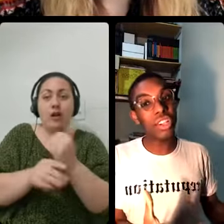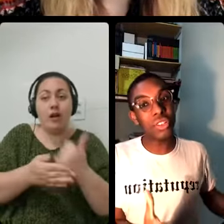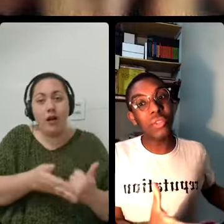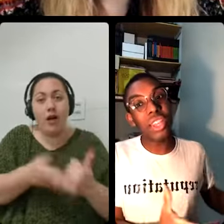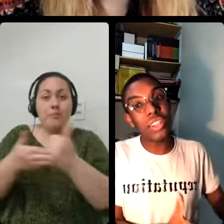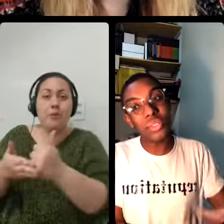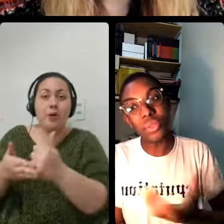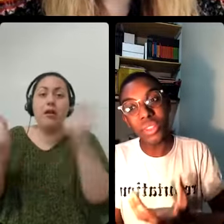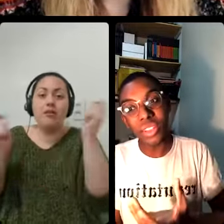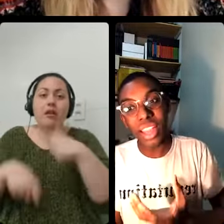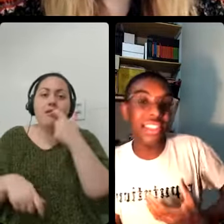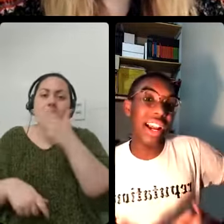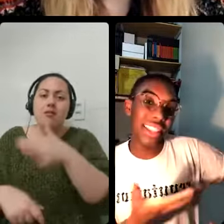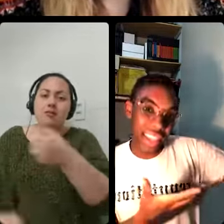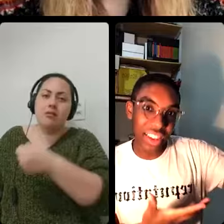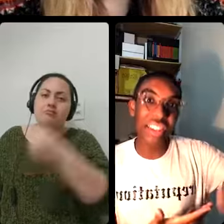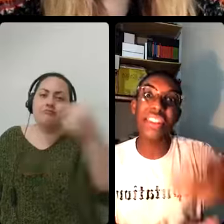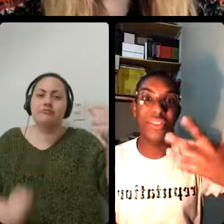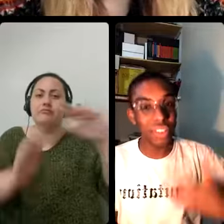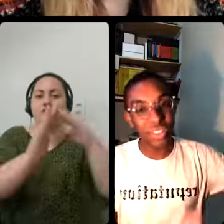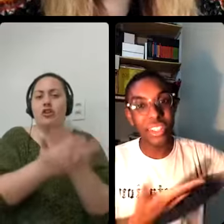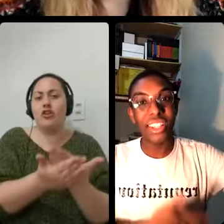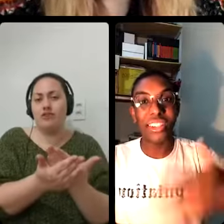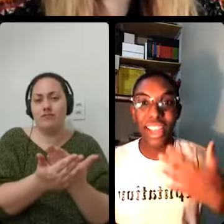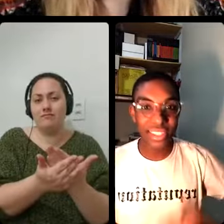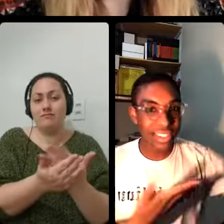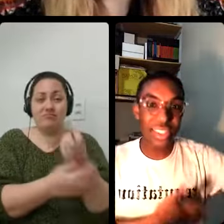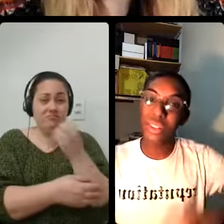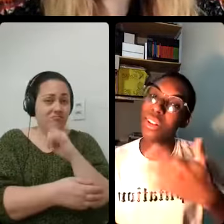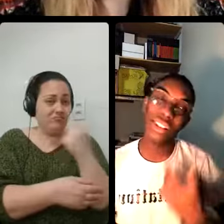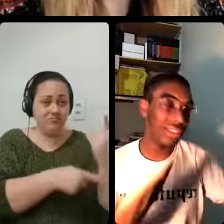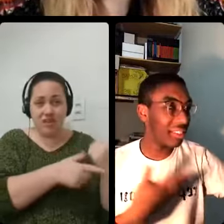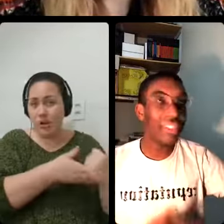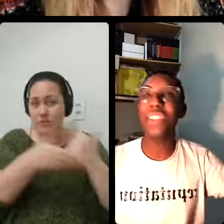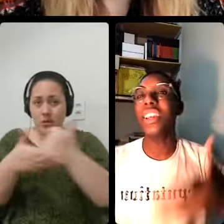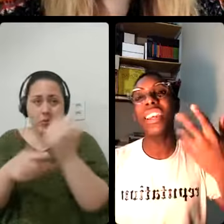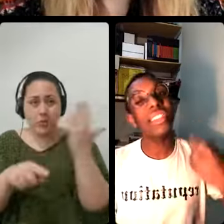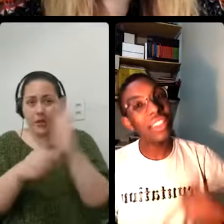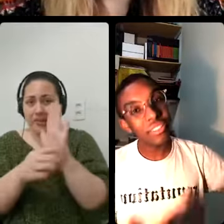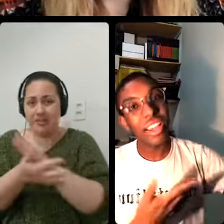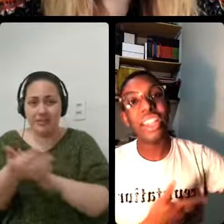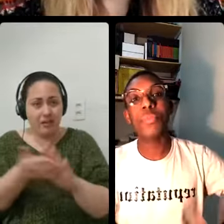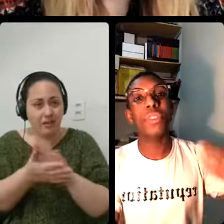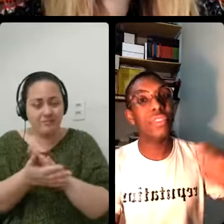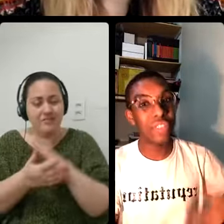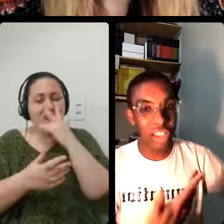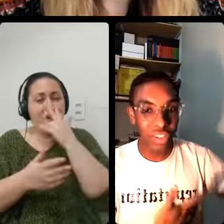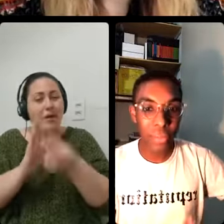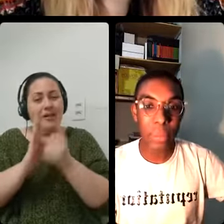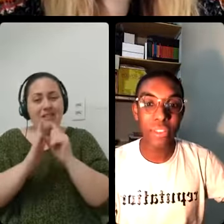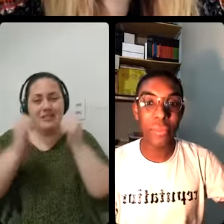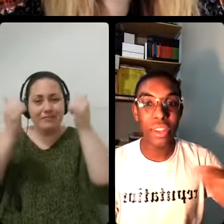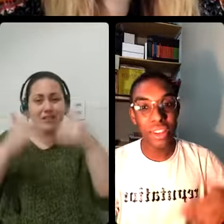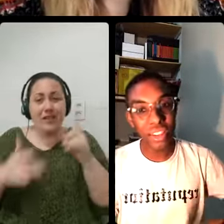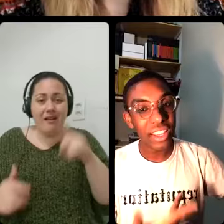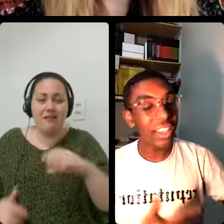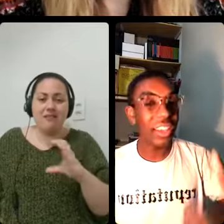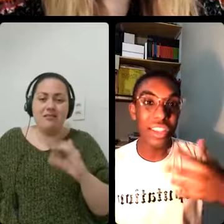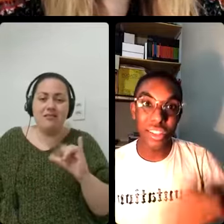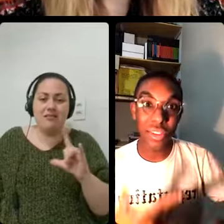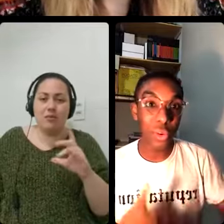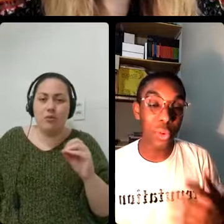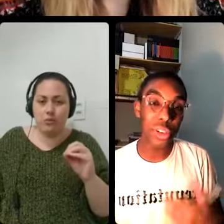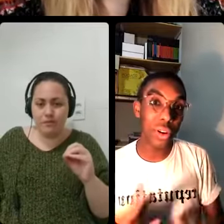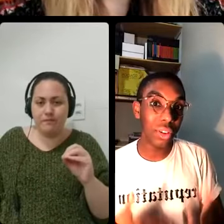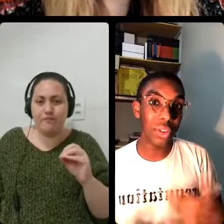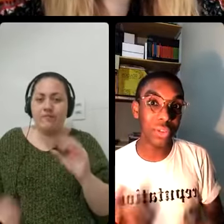do momento que a gente não tem isso, essa cadeia, que nem a gente falou, né? Esse ciclo ele não tem fim e ele vai de família para família e